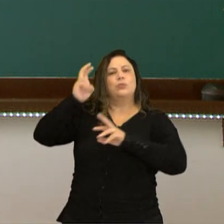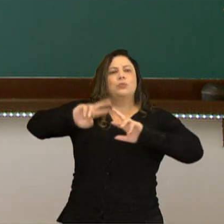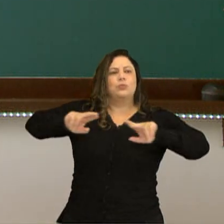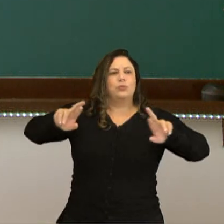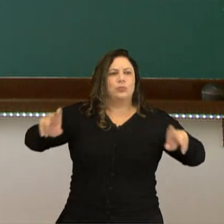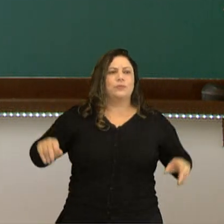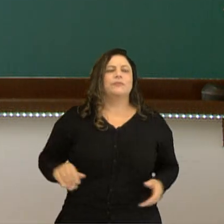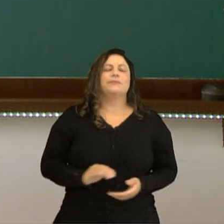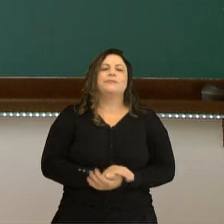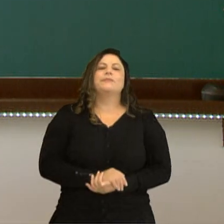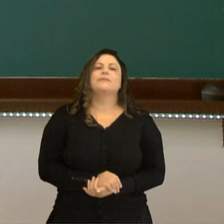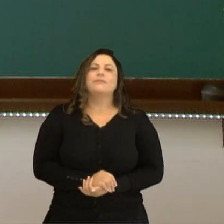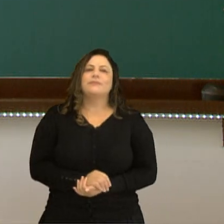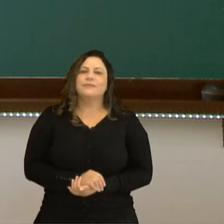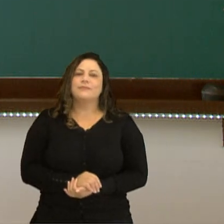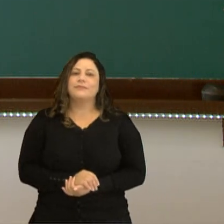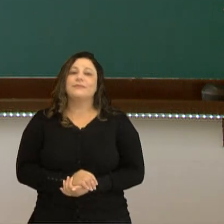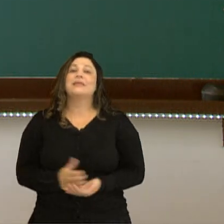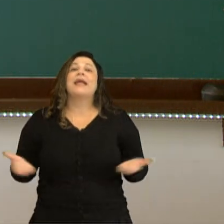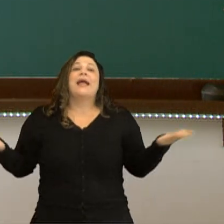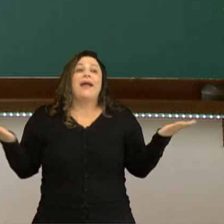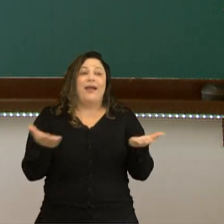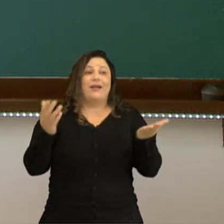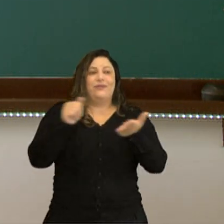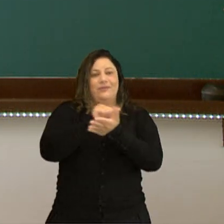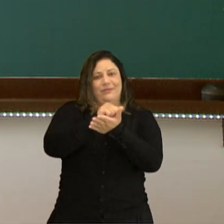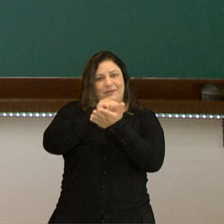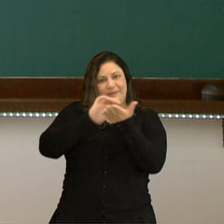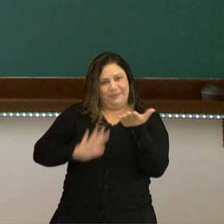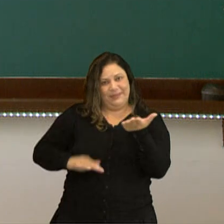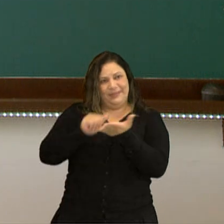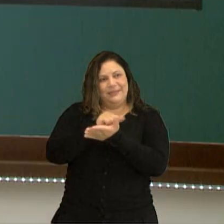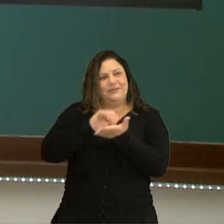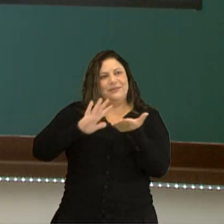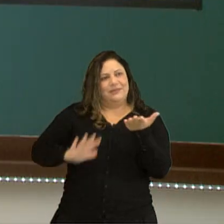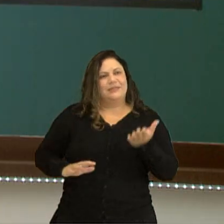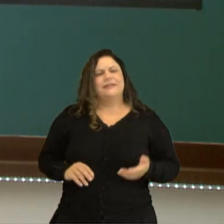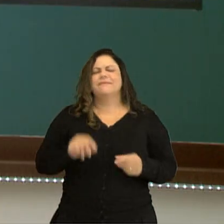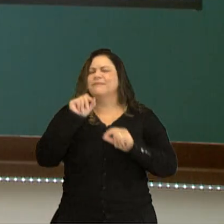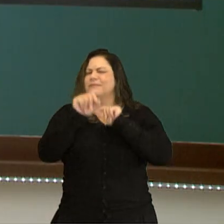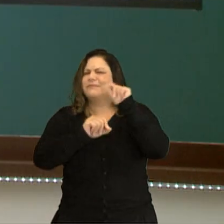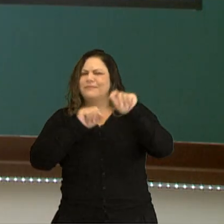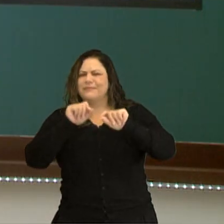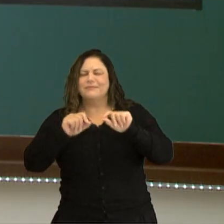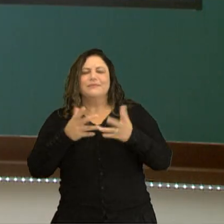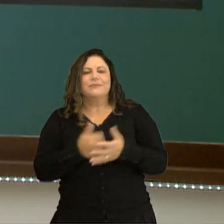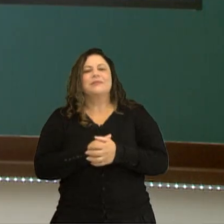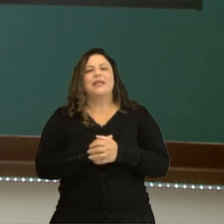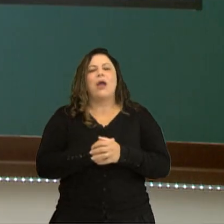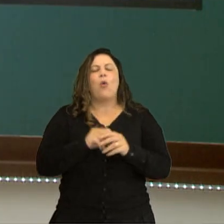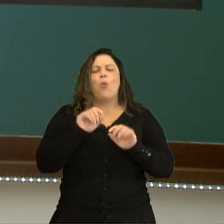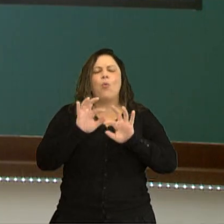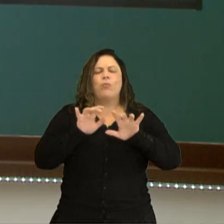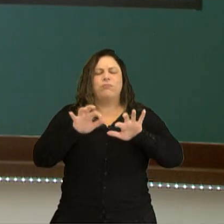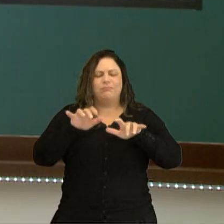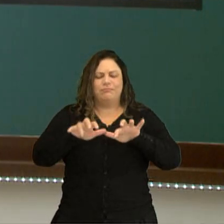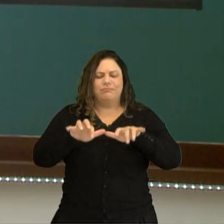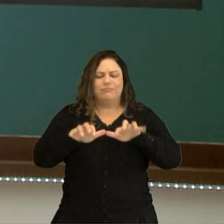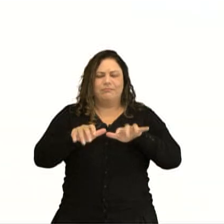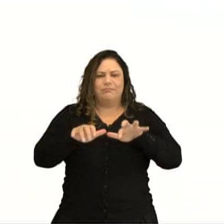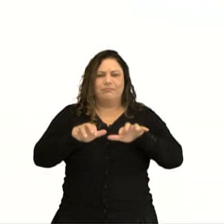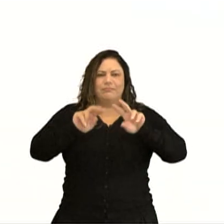arte. Agora vamos a mais uma atividade. Que tal você acessar a web e conhecer mais obras da